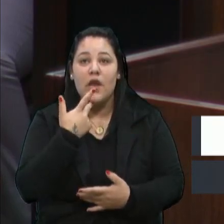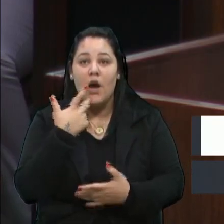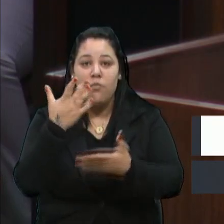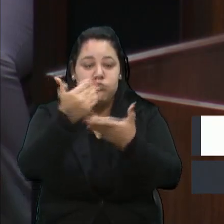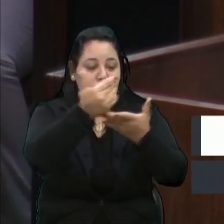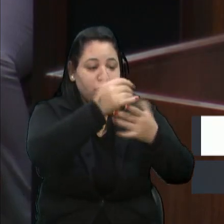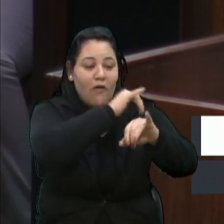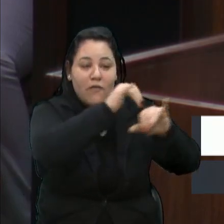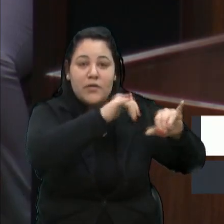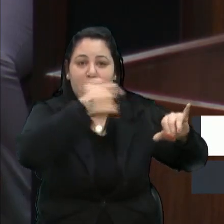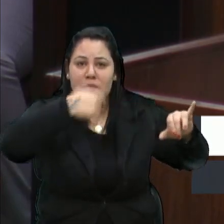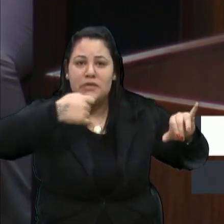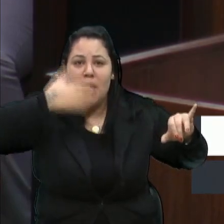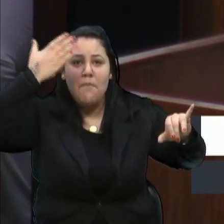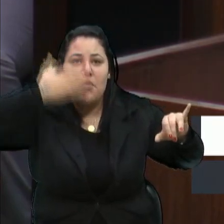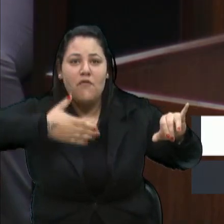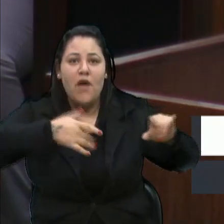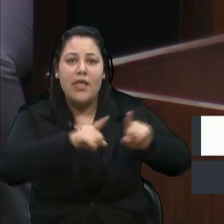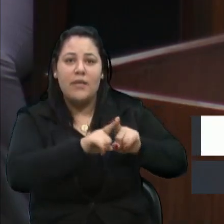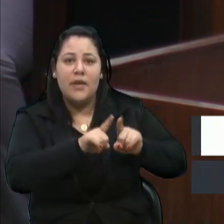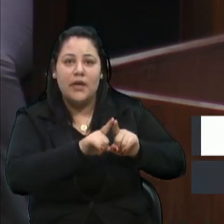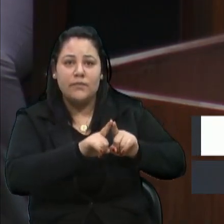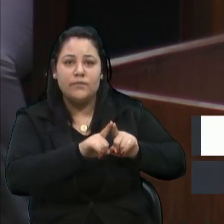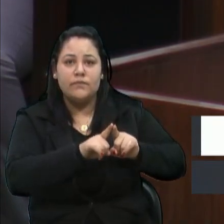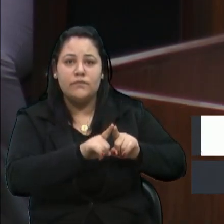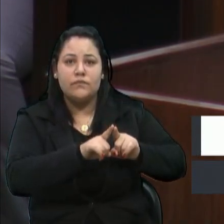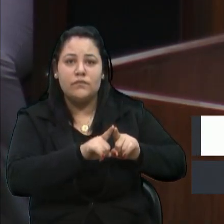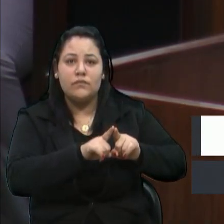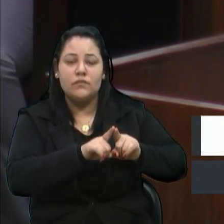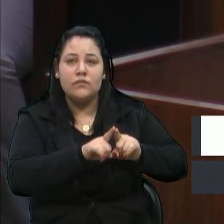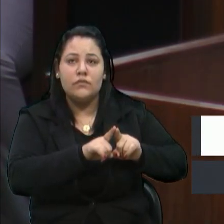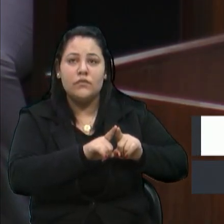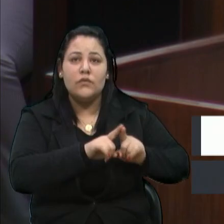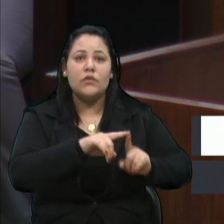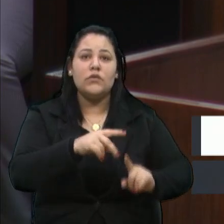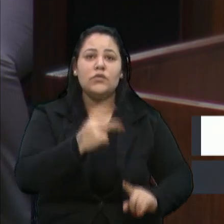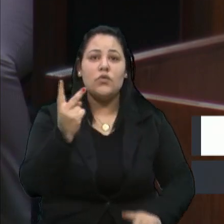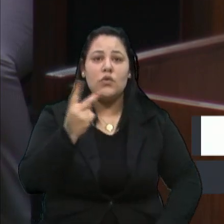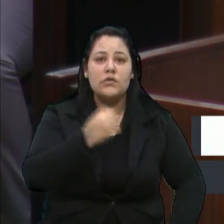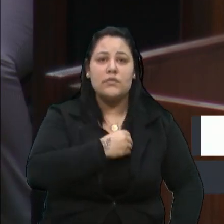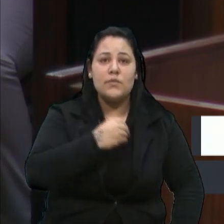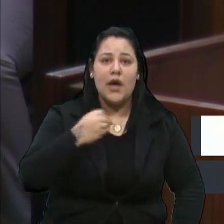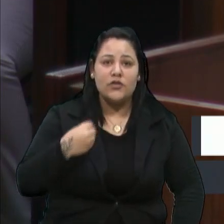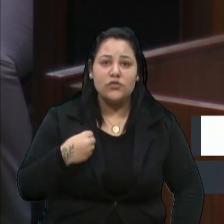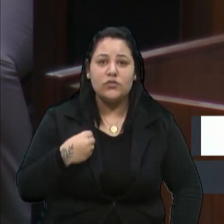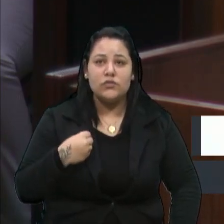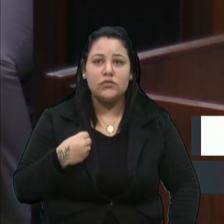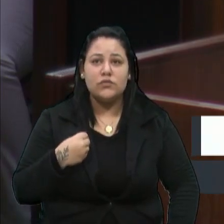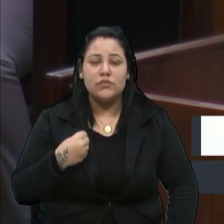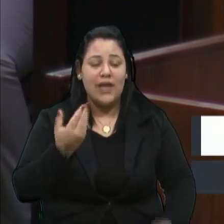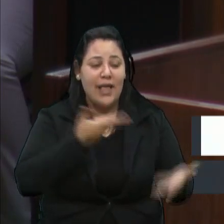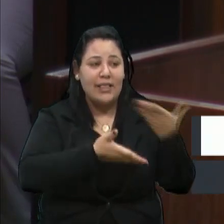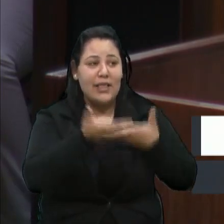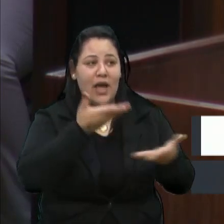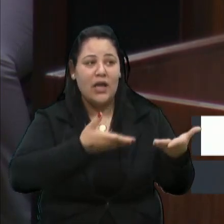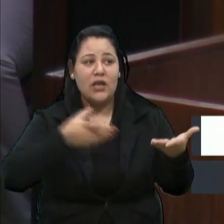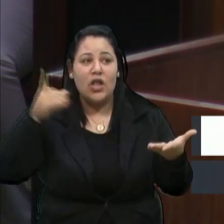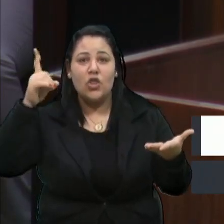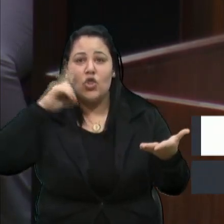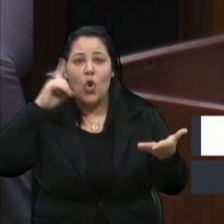que provar os dois médicos eles atendem diariamente